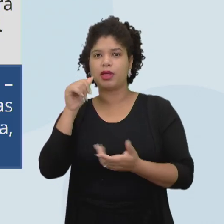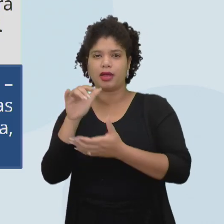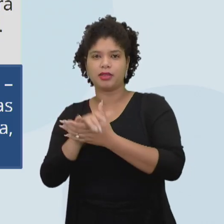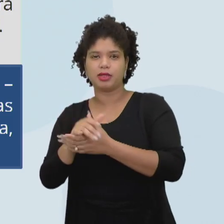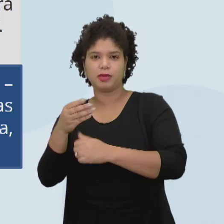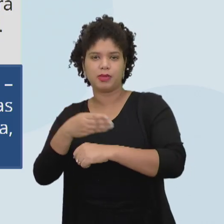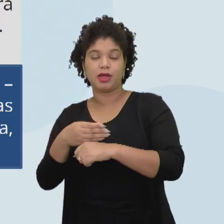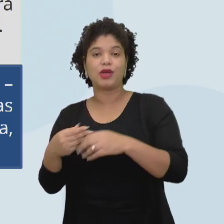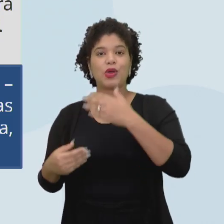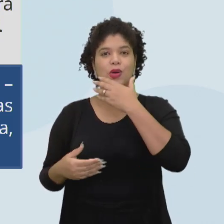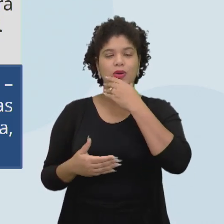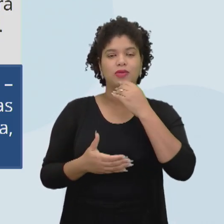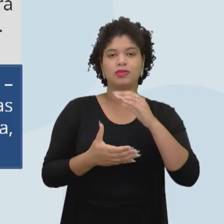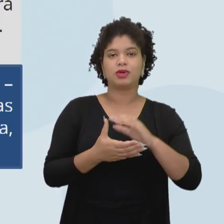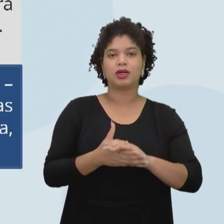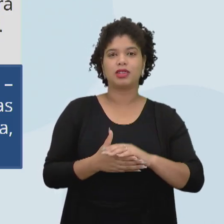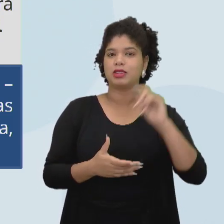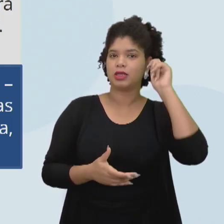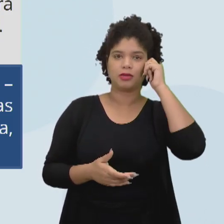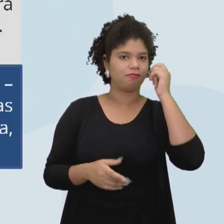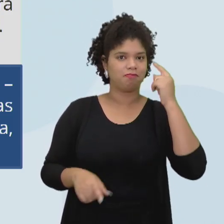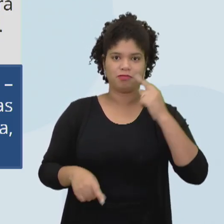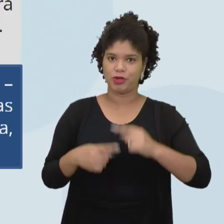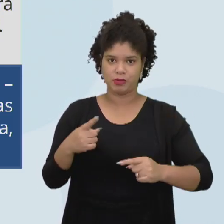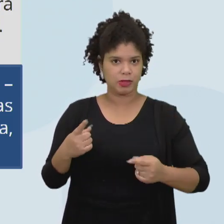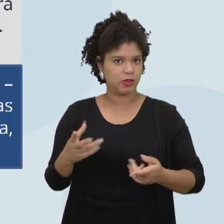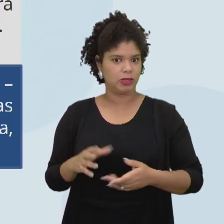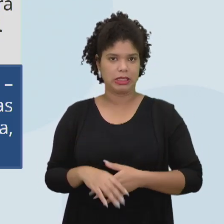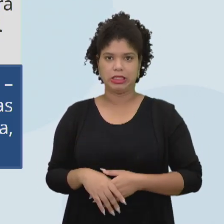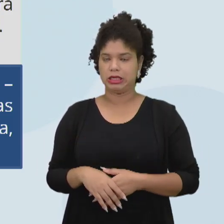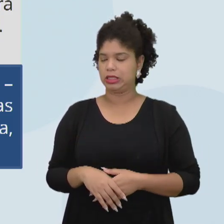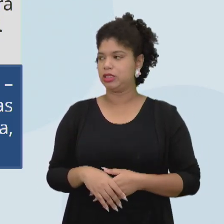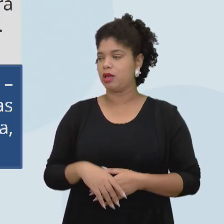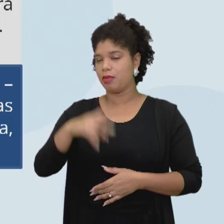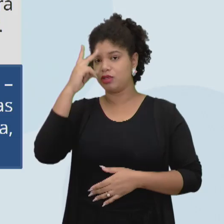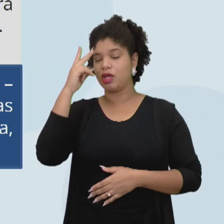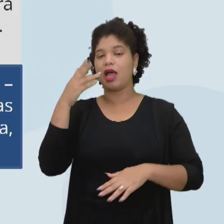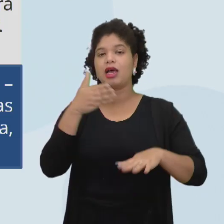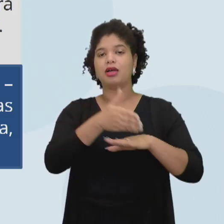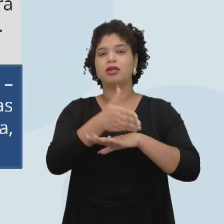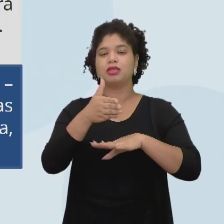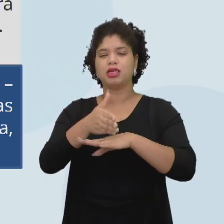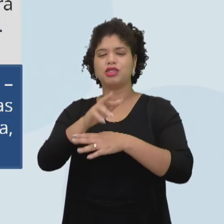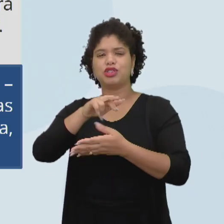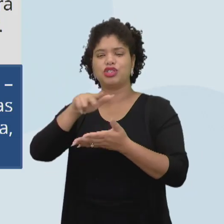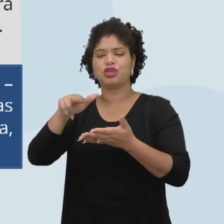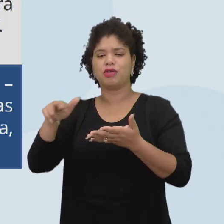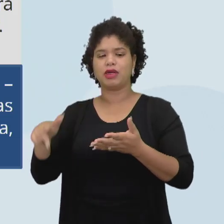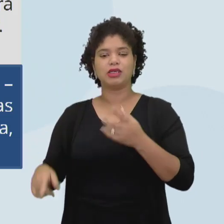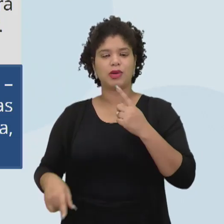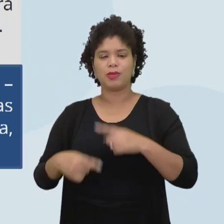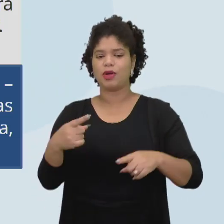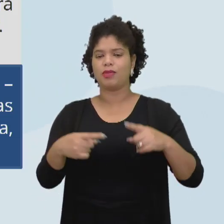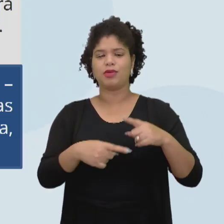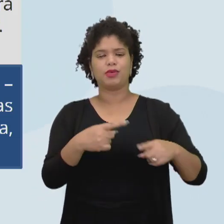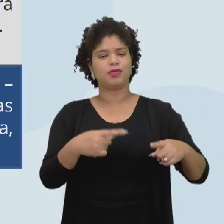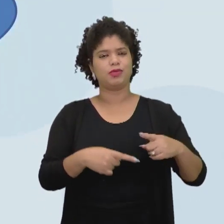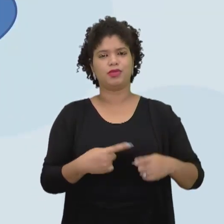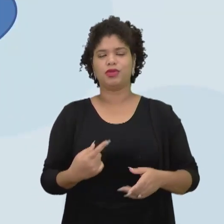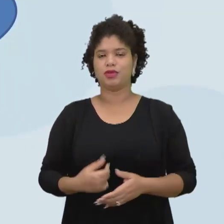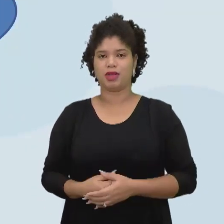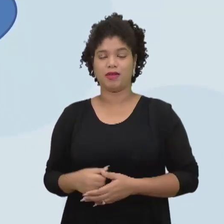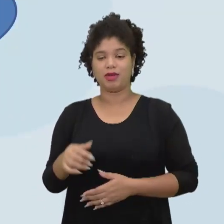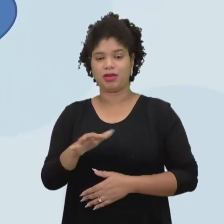acadêmica, esportiva e artística, e a segregação espacial significa os territórios eram completamente